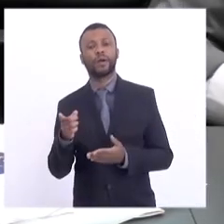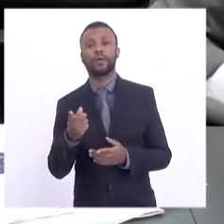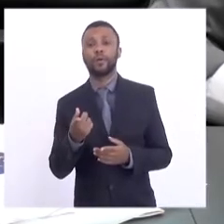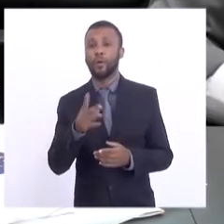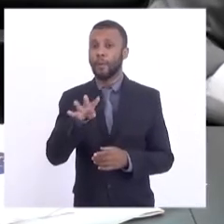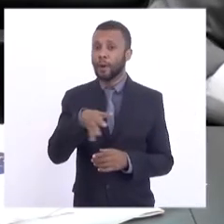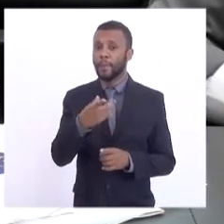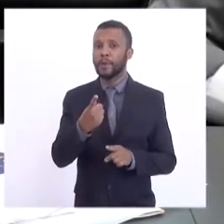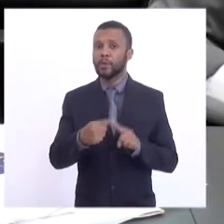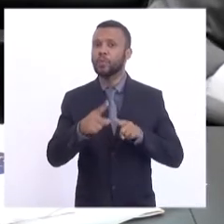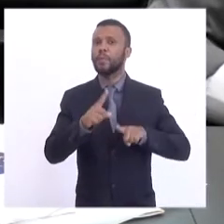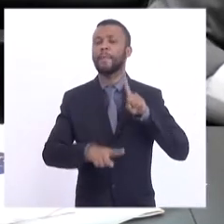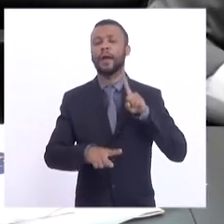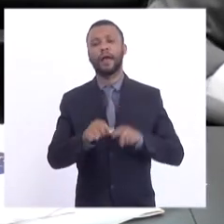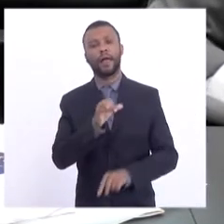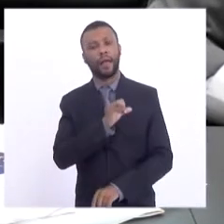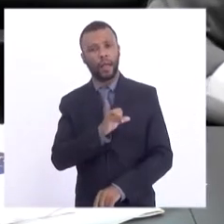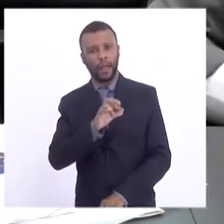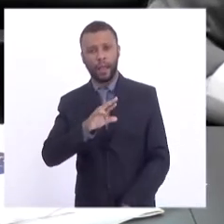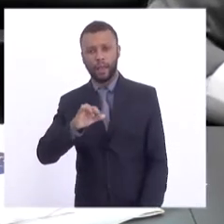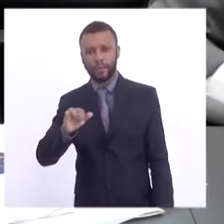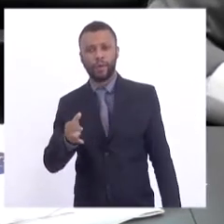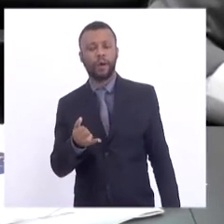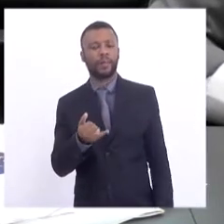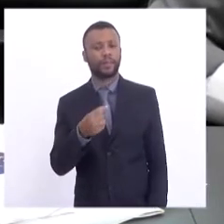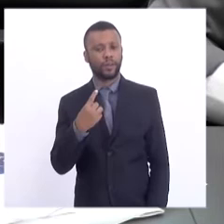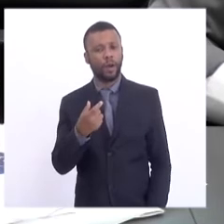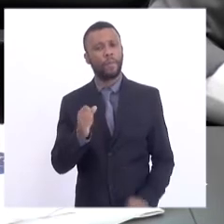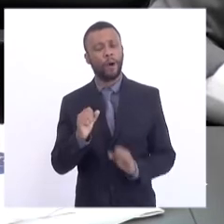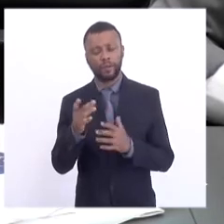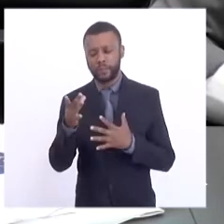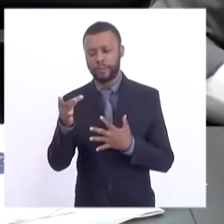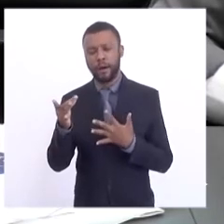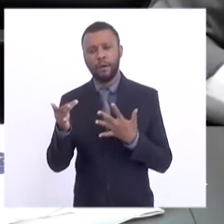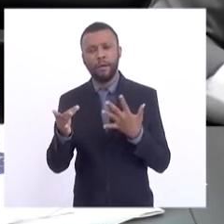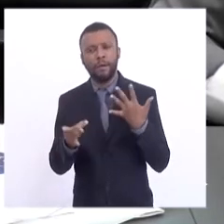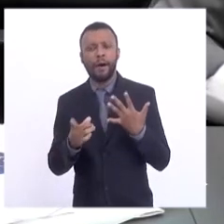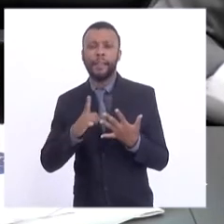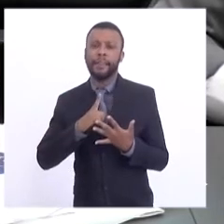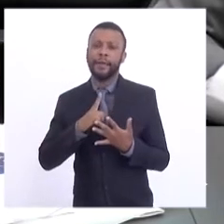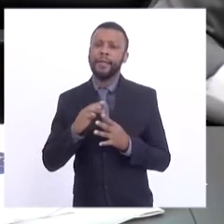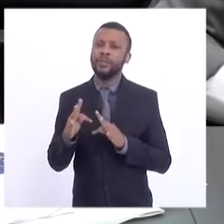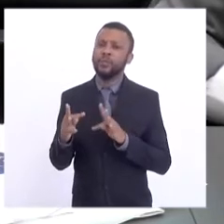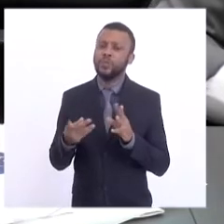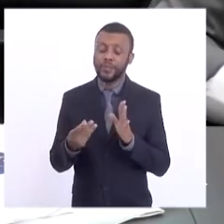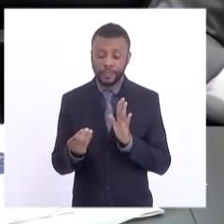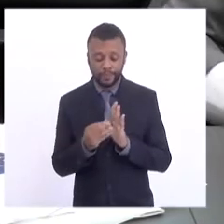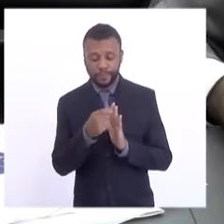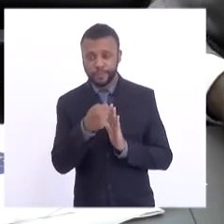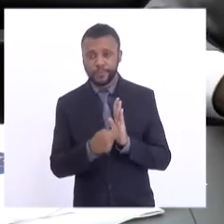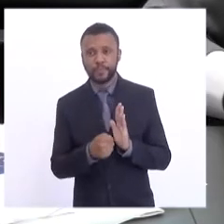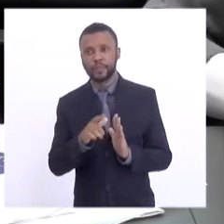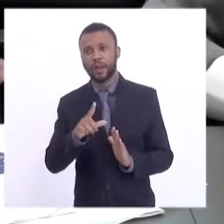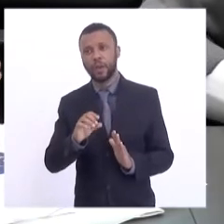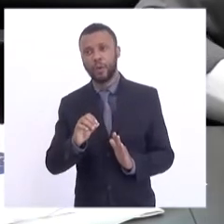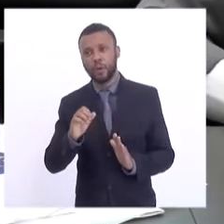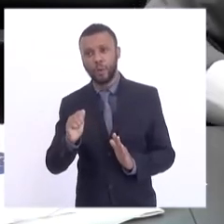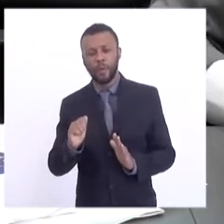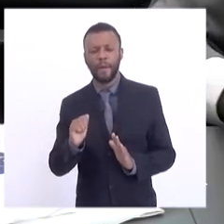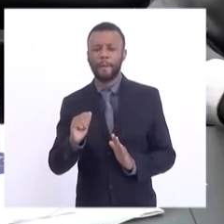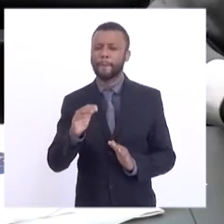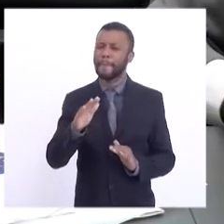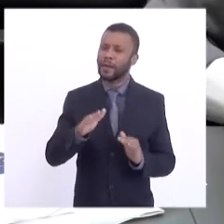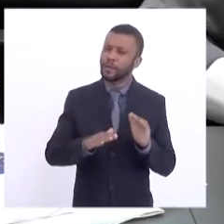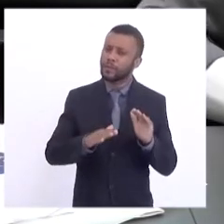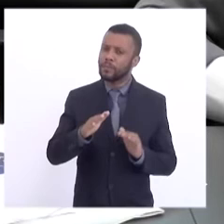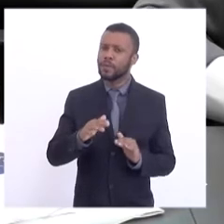eu tenho vou falar inglês dos números a gente pode detalhar e também a gente tem que todo tem tudo na lua aproximadamente um pouco